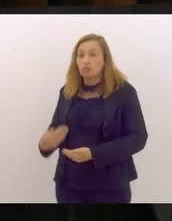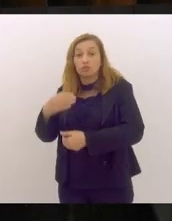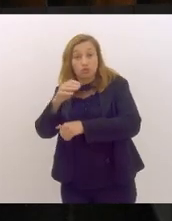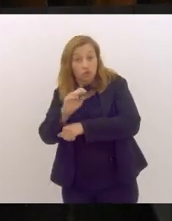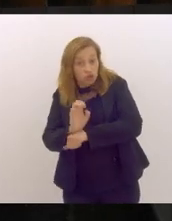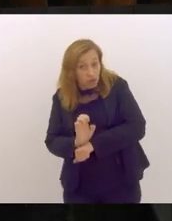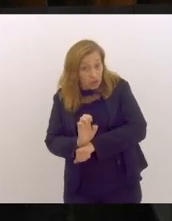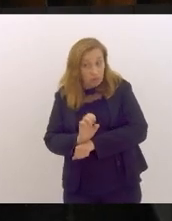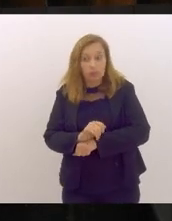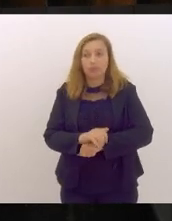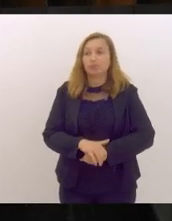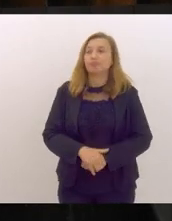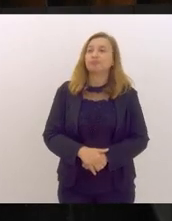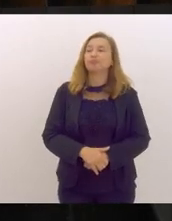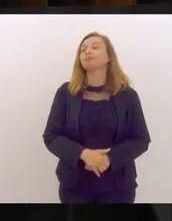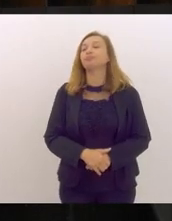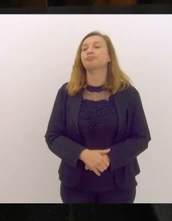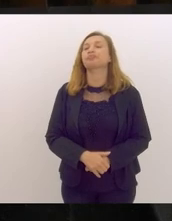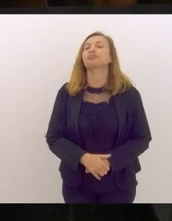Estado